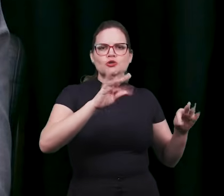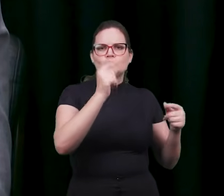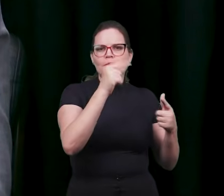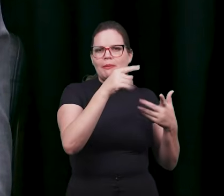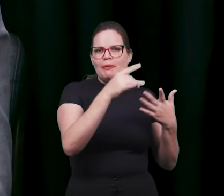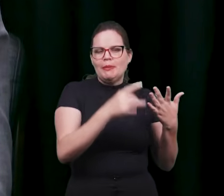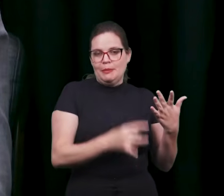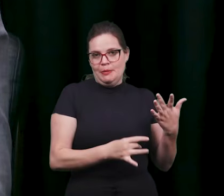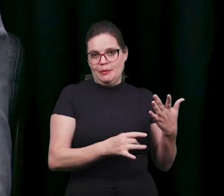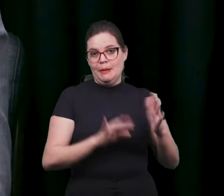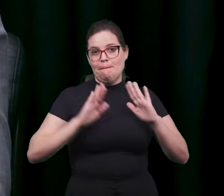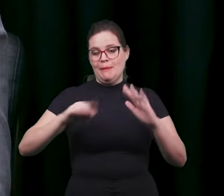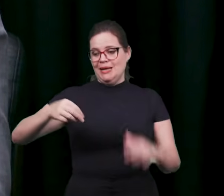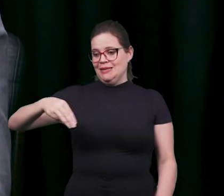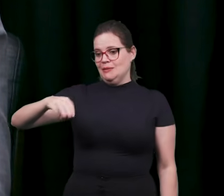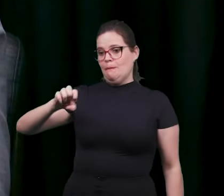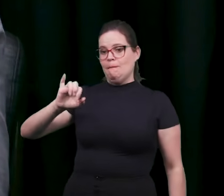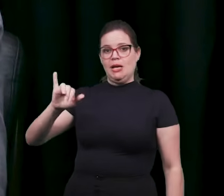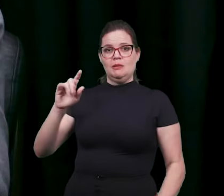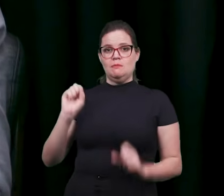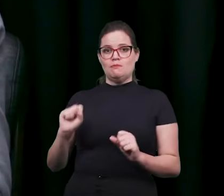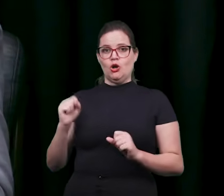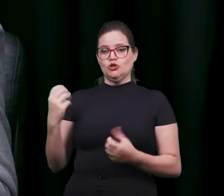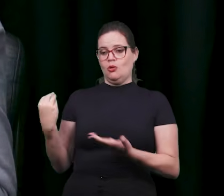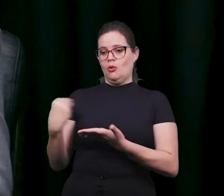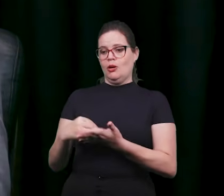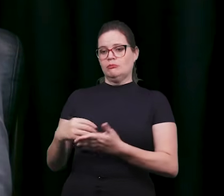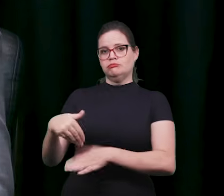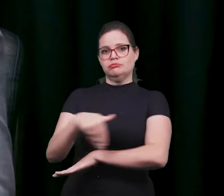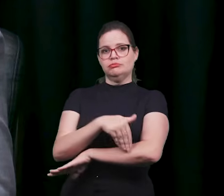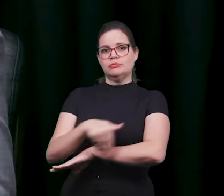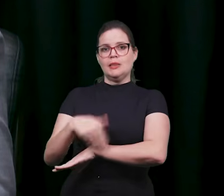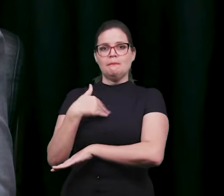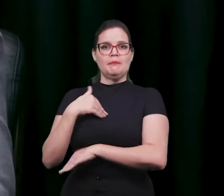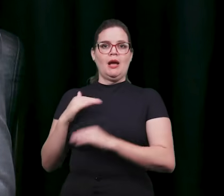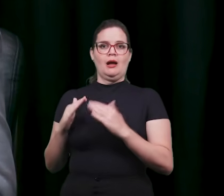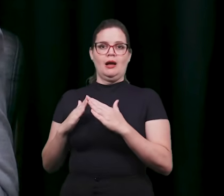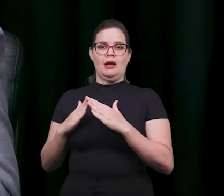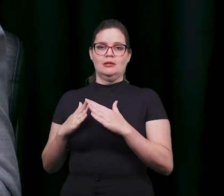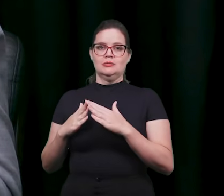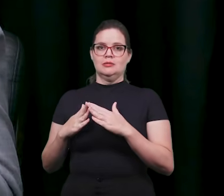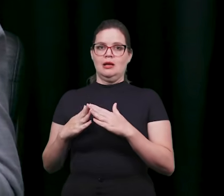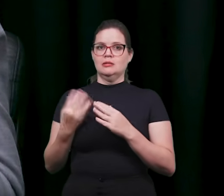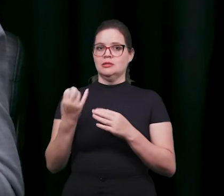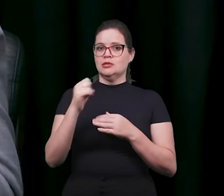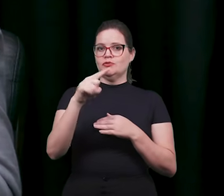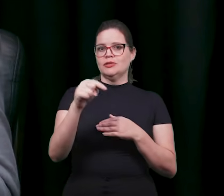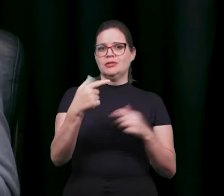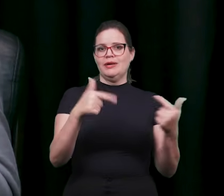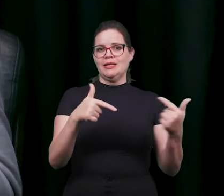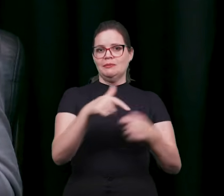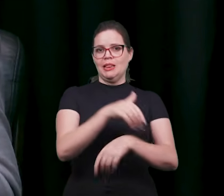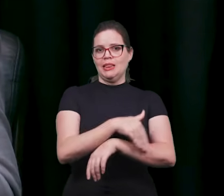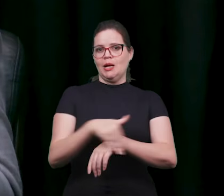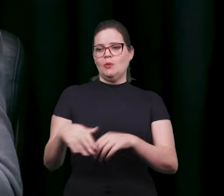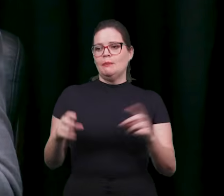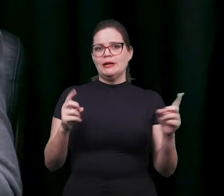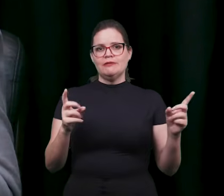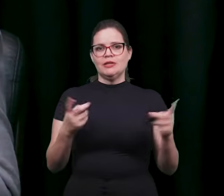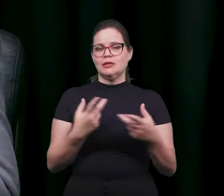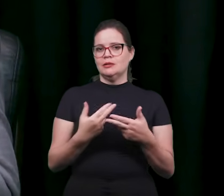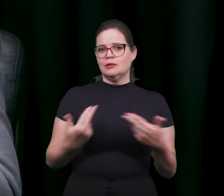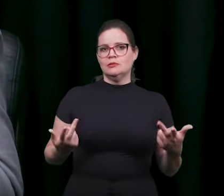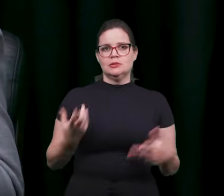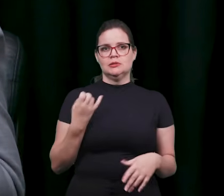isso também facilita. Então, você vai dar o endereço da sua casa. Porque você está trabalhando na rua, como eu falei, está vendendo um